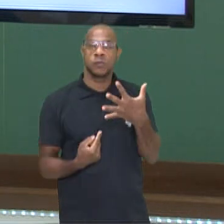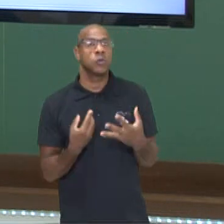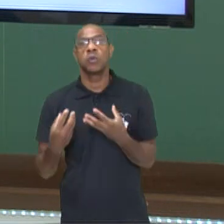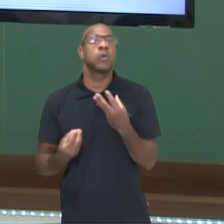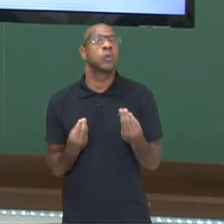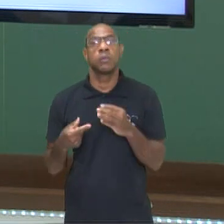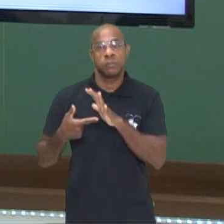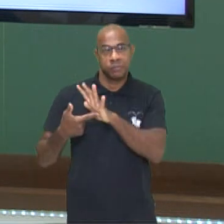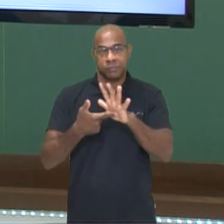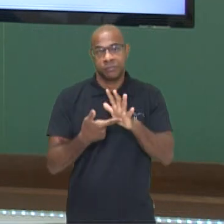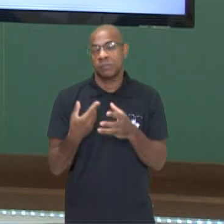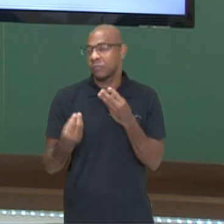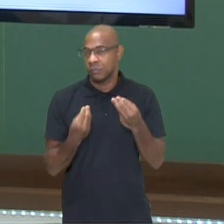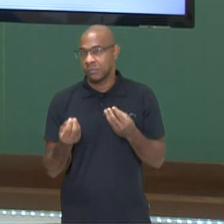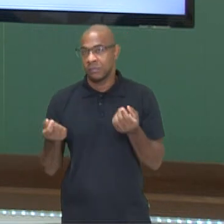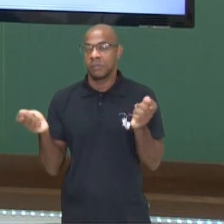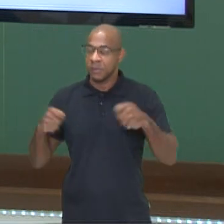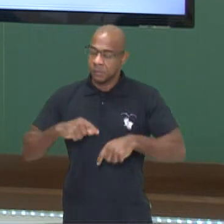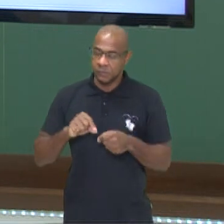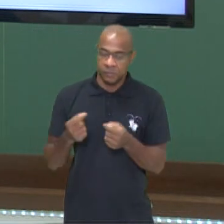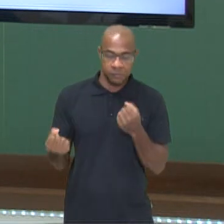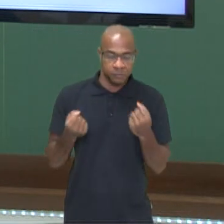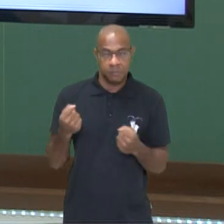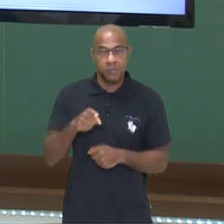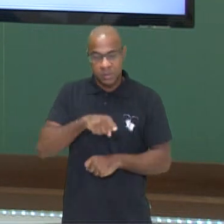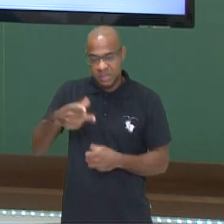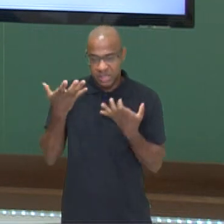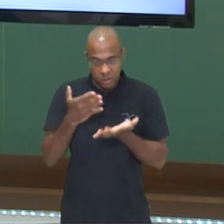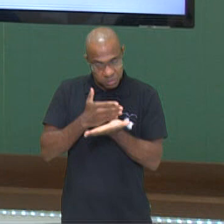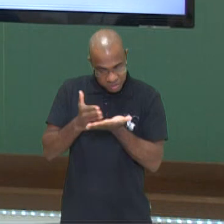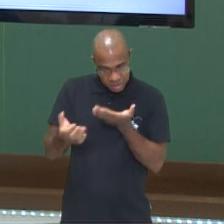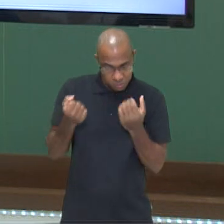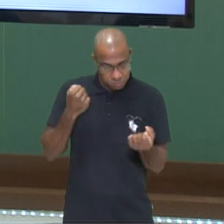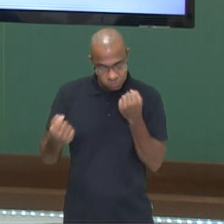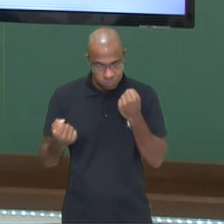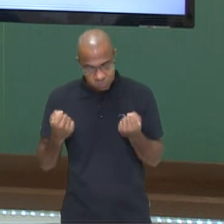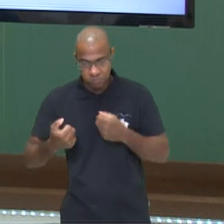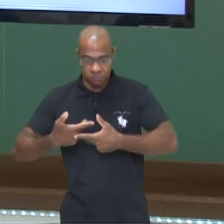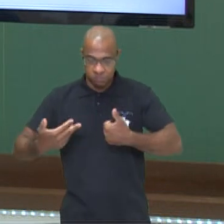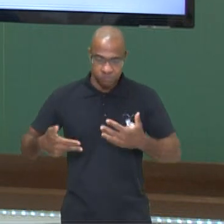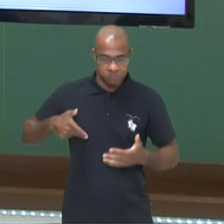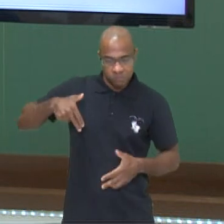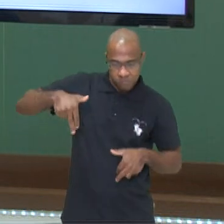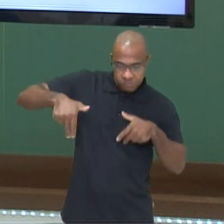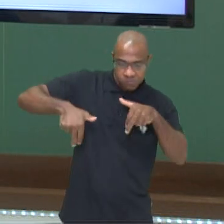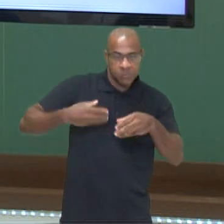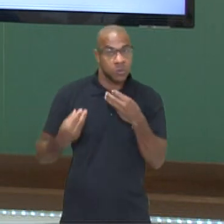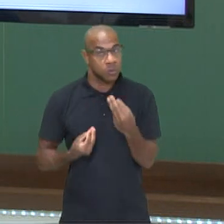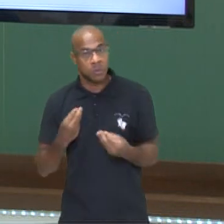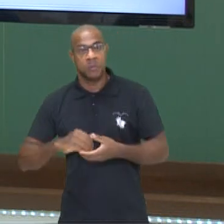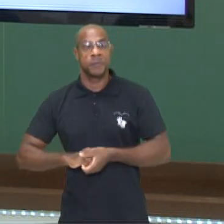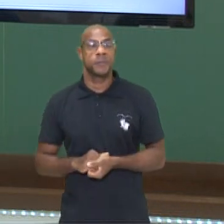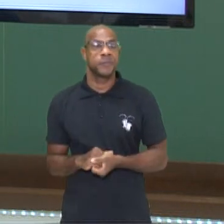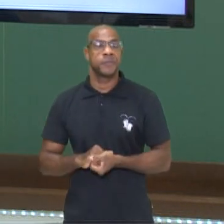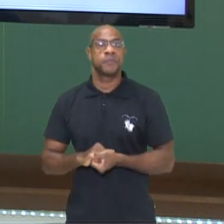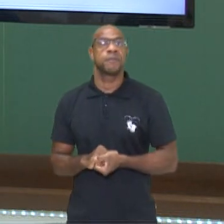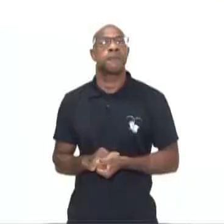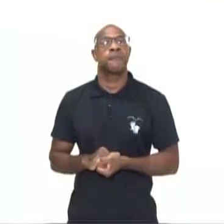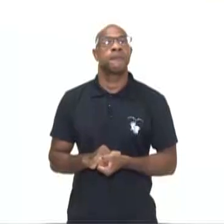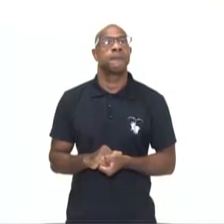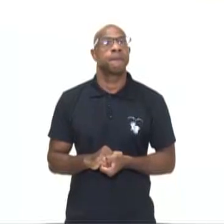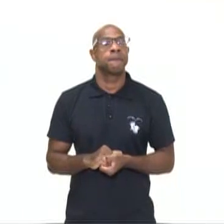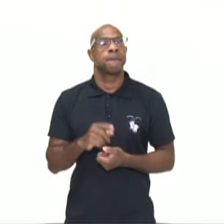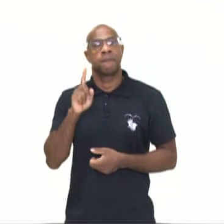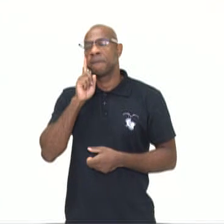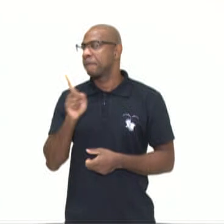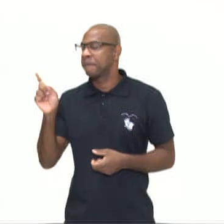autor deste artigo fala para uma pessoa que quer começar uma atividade física. Ele sugere começar uma atividade física, né? Então, vamos